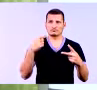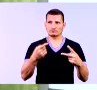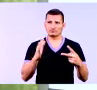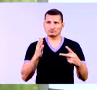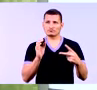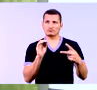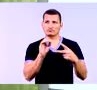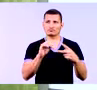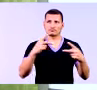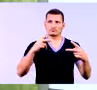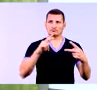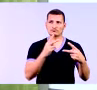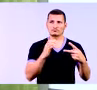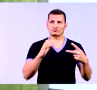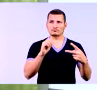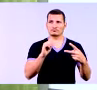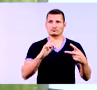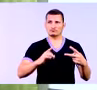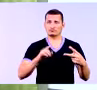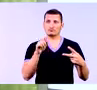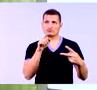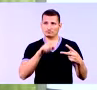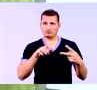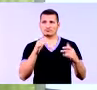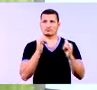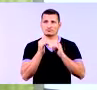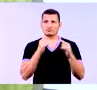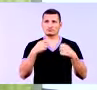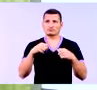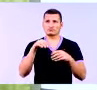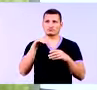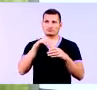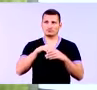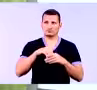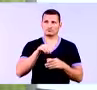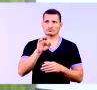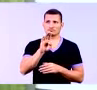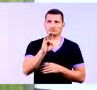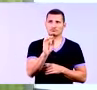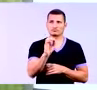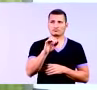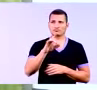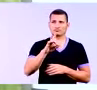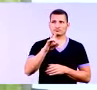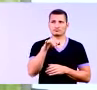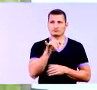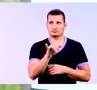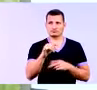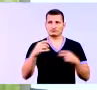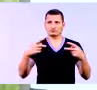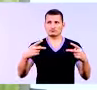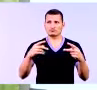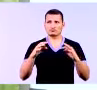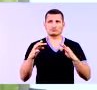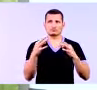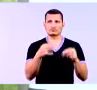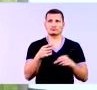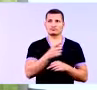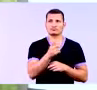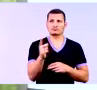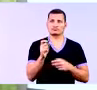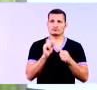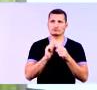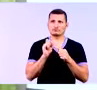declaração, essas informações têm que estar dentro da tag body. Tudo que vocês fizerem